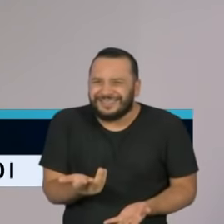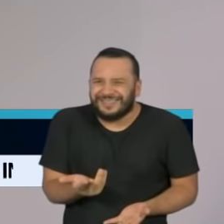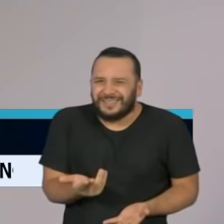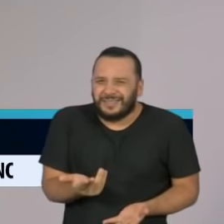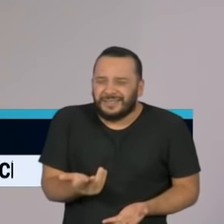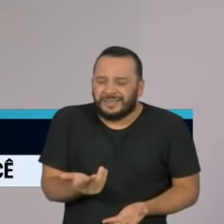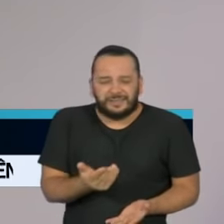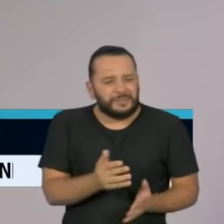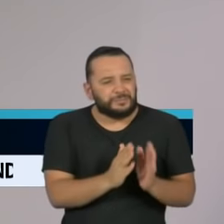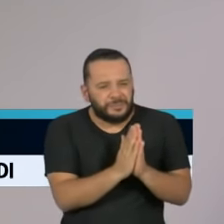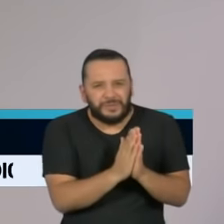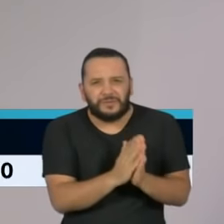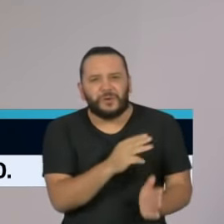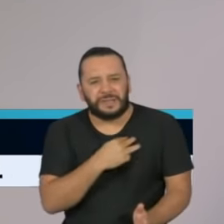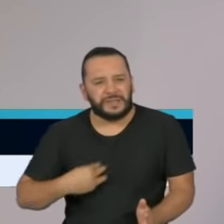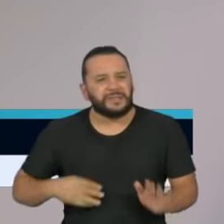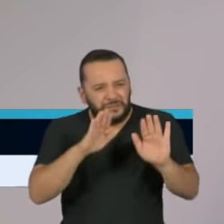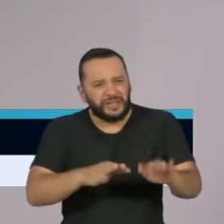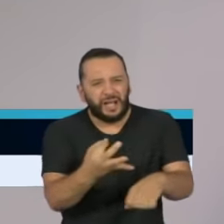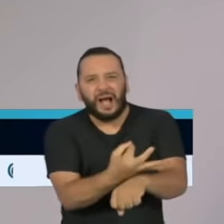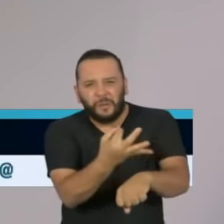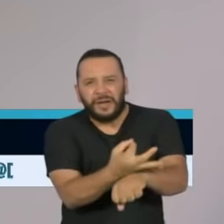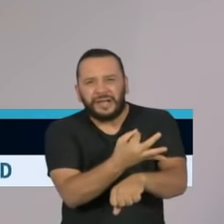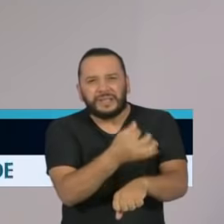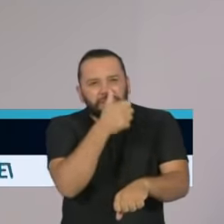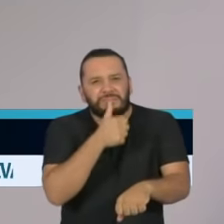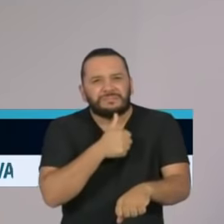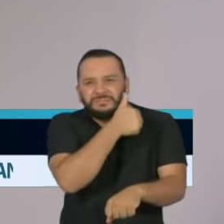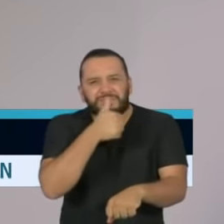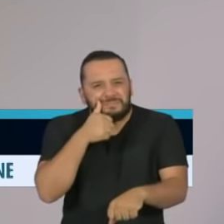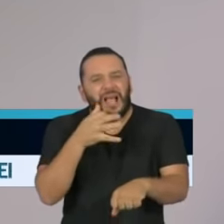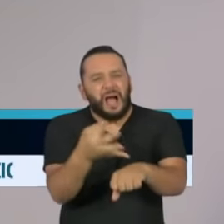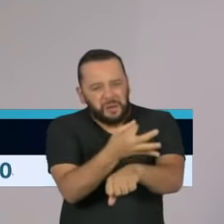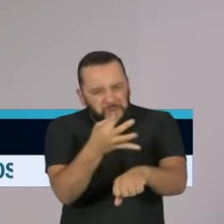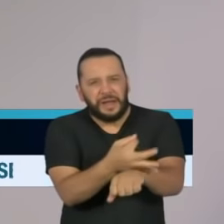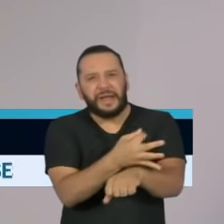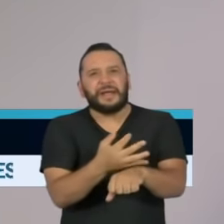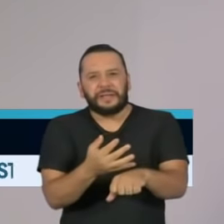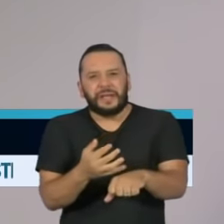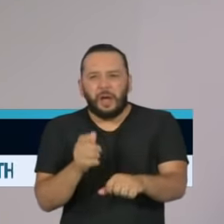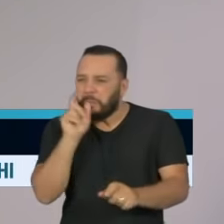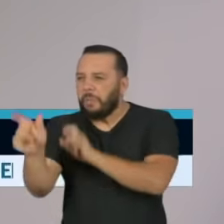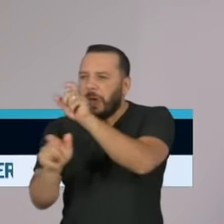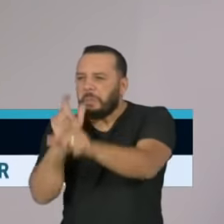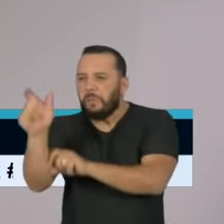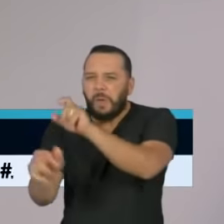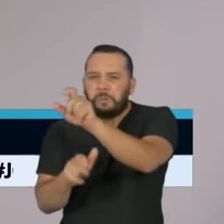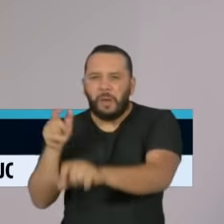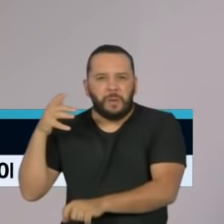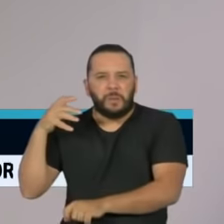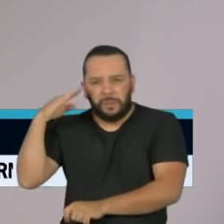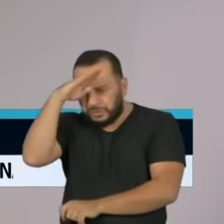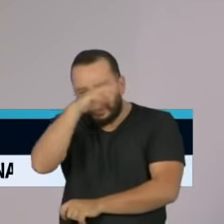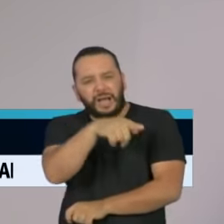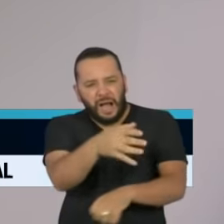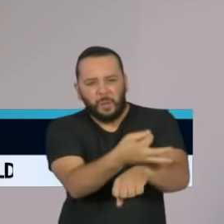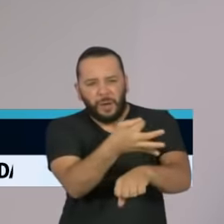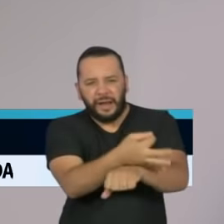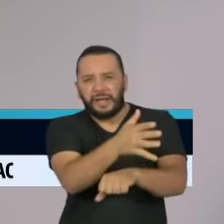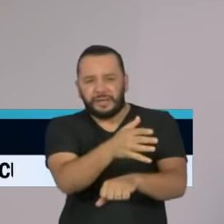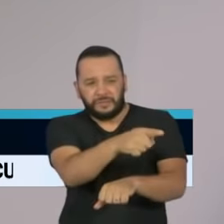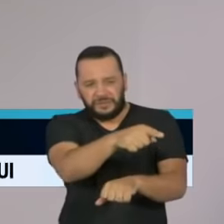ministro Mandetta, fique aí, aguente. Aguente pontapé, aguente butinada, mas leve essa política pela frente. Procure ver se